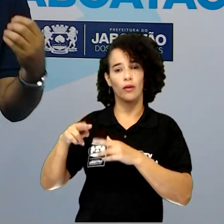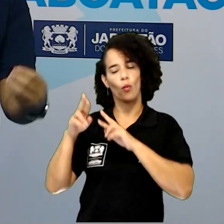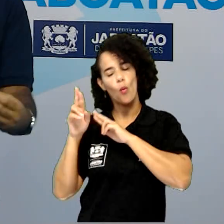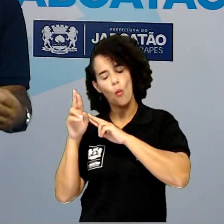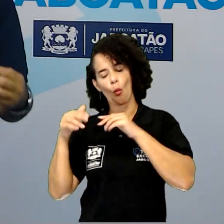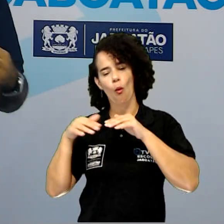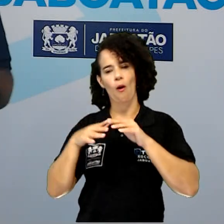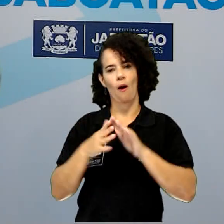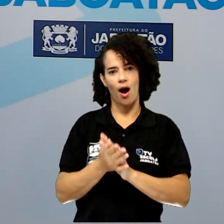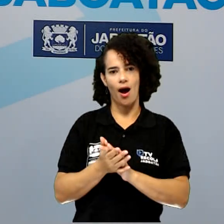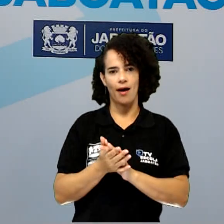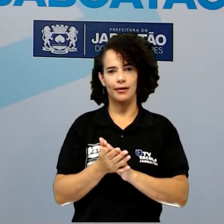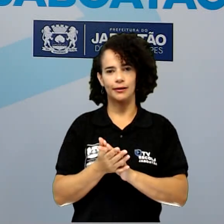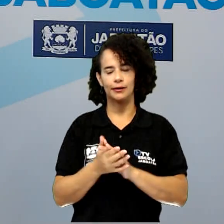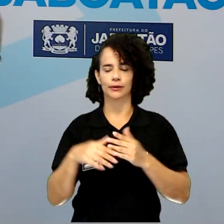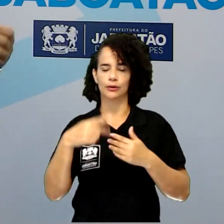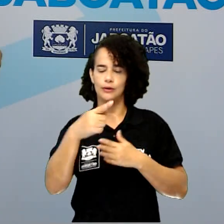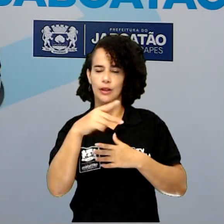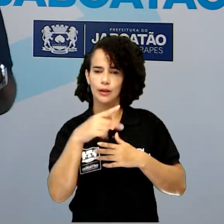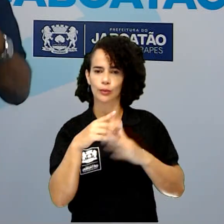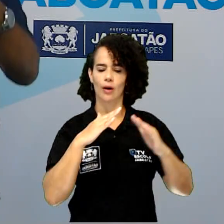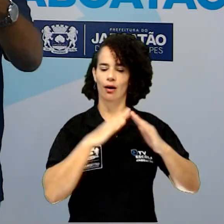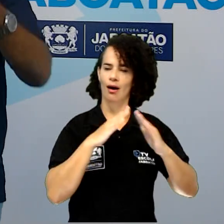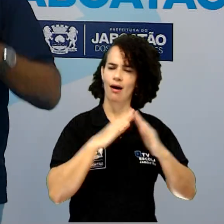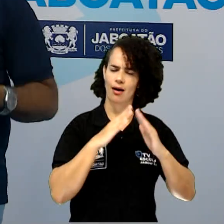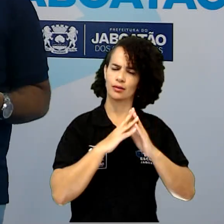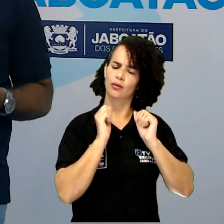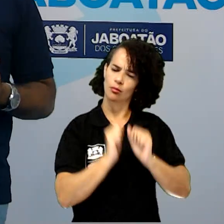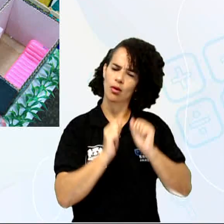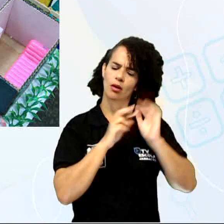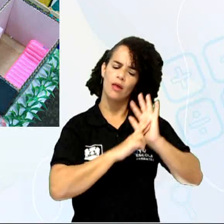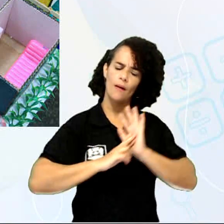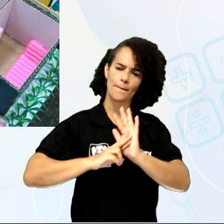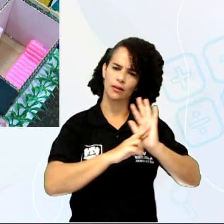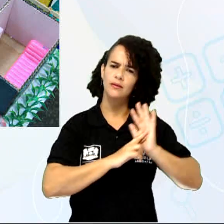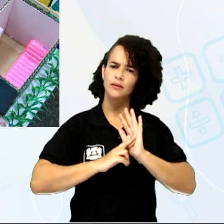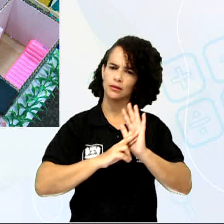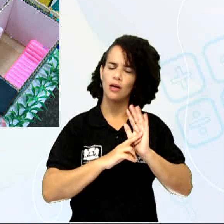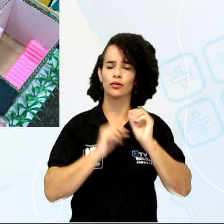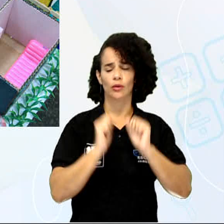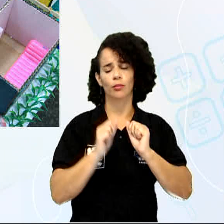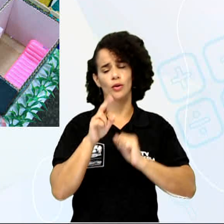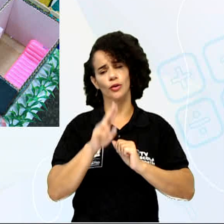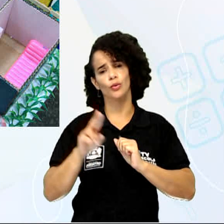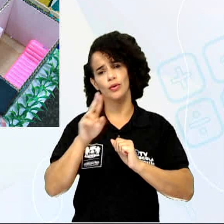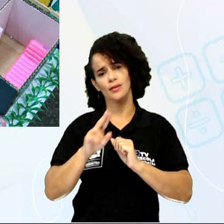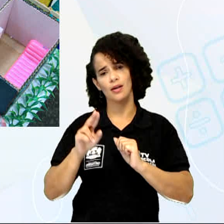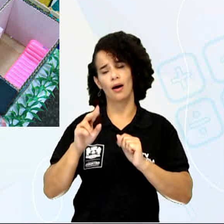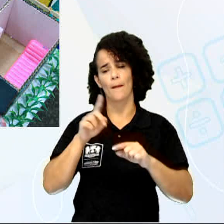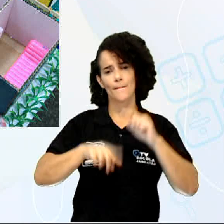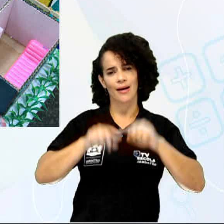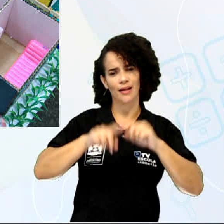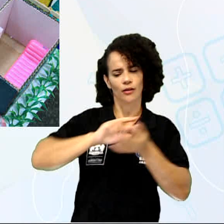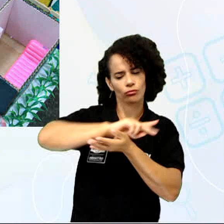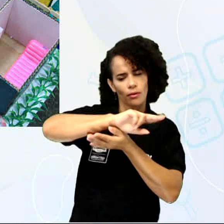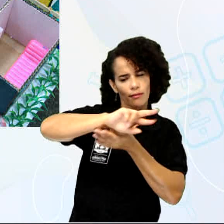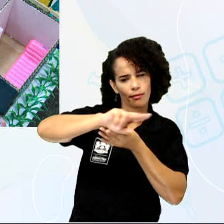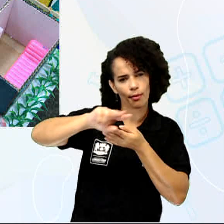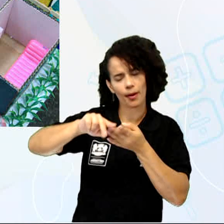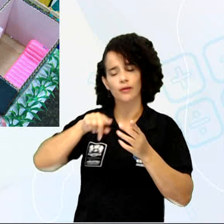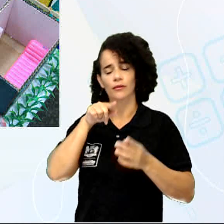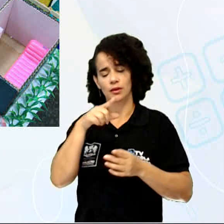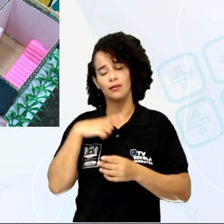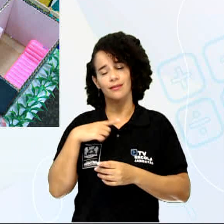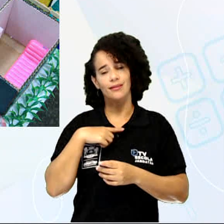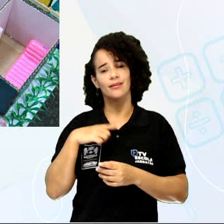os cômodos, o que é que apresenta em cada cômodo. Você pode utilizar material reciclado, né, de outras coisas que você tem em casa, como você